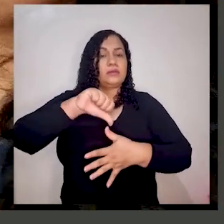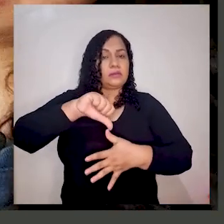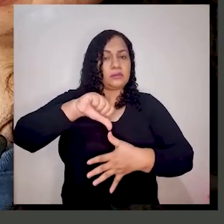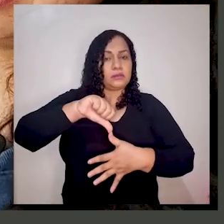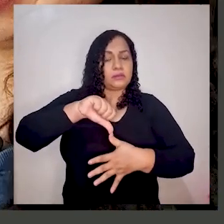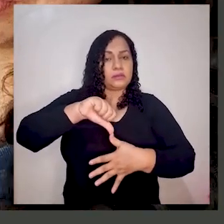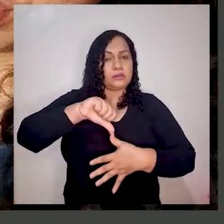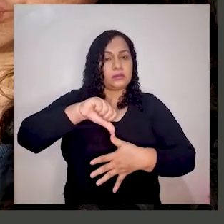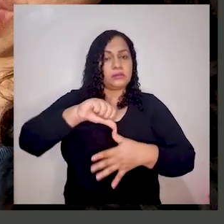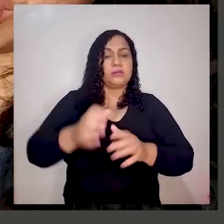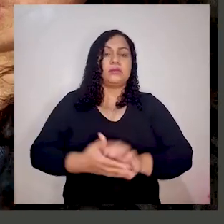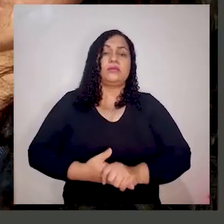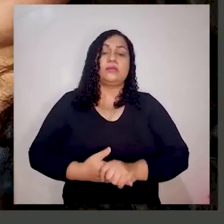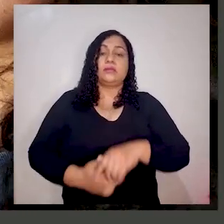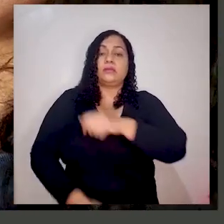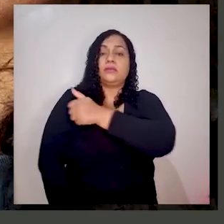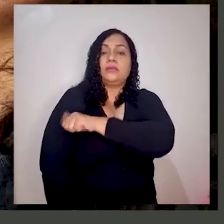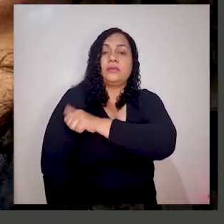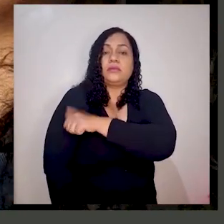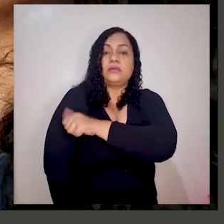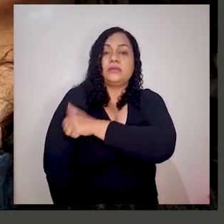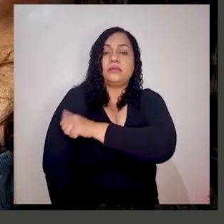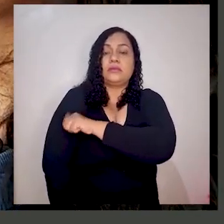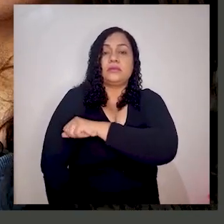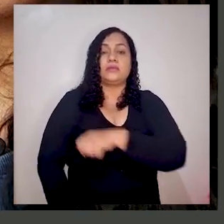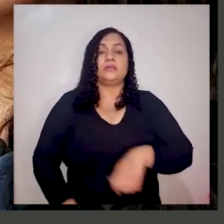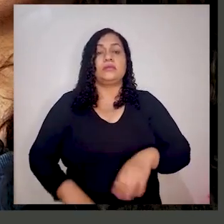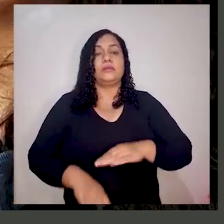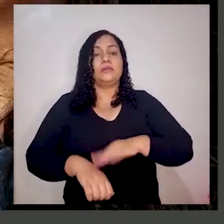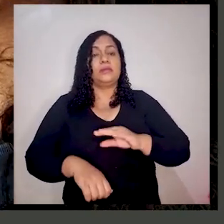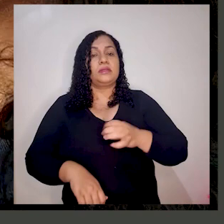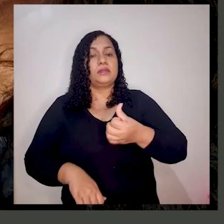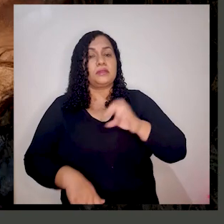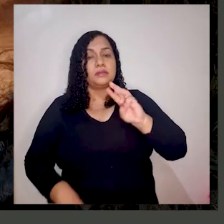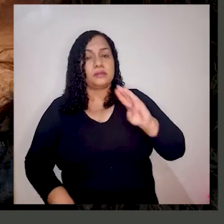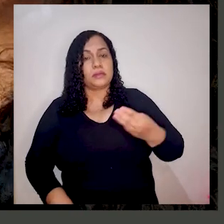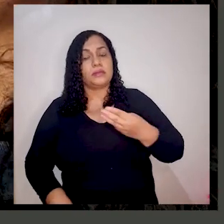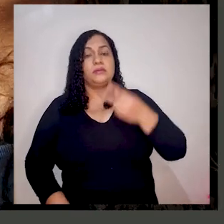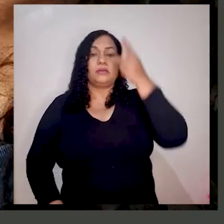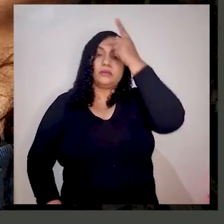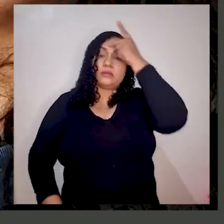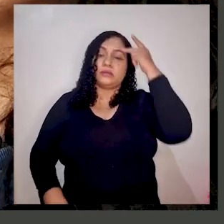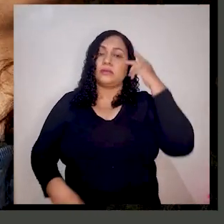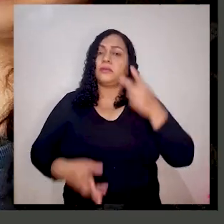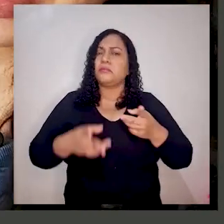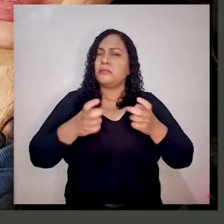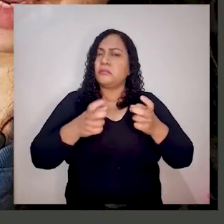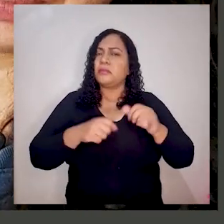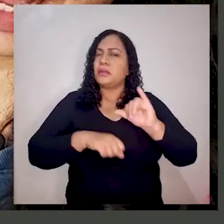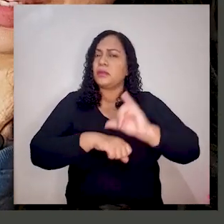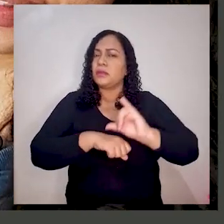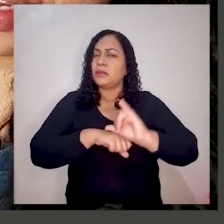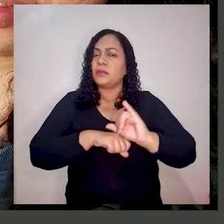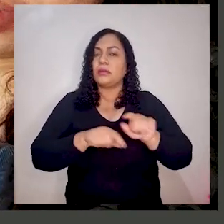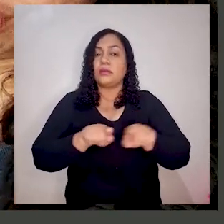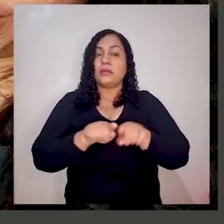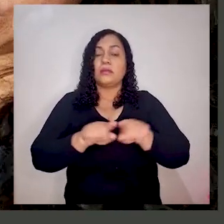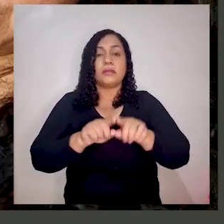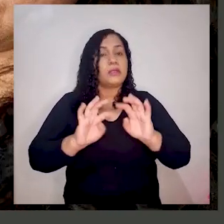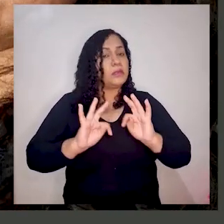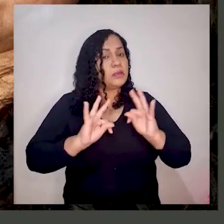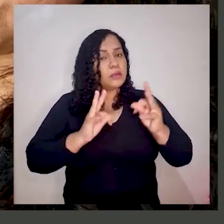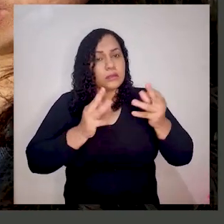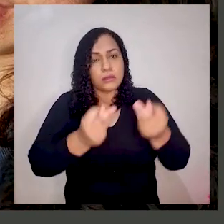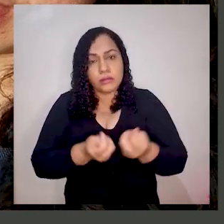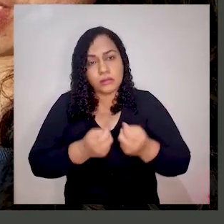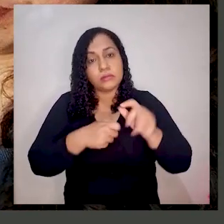E o Rio de Janeiro também com seus mais de 6 milhões de habitantes. Pessoal, notem que também as capitais, tá? Vocês estão vendo